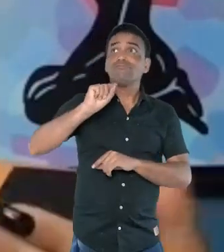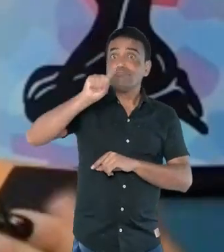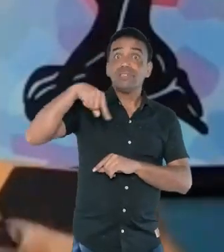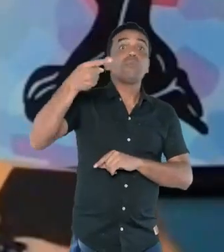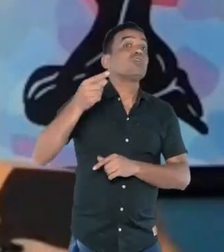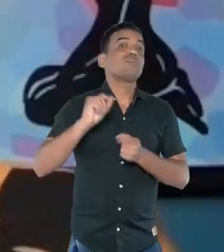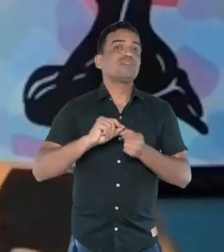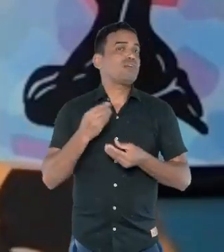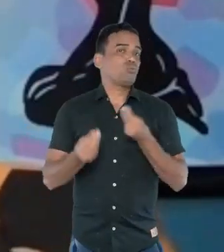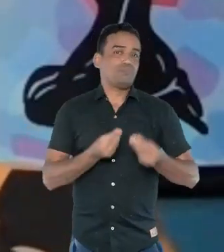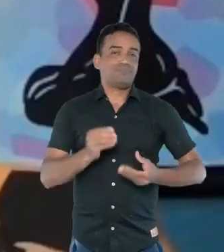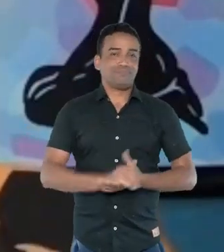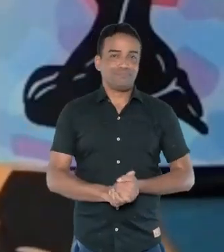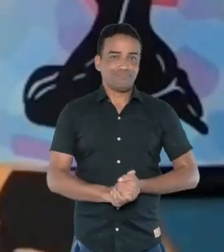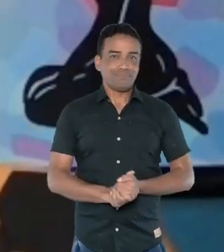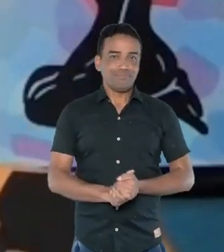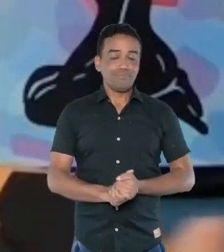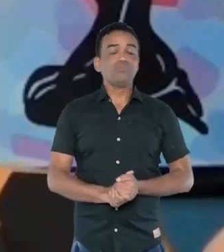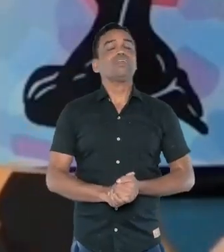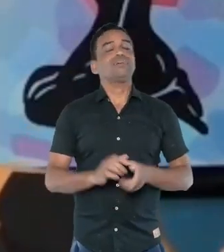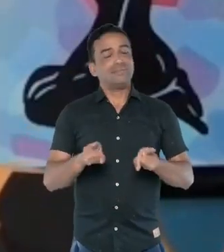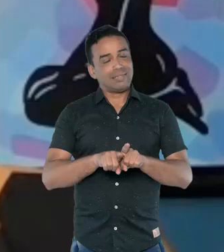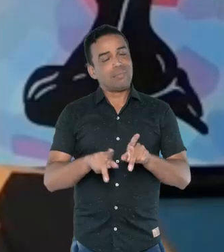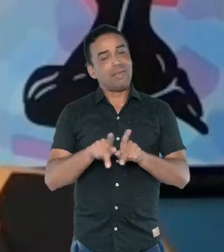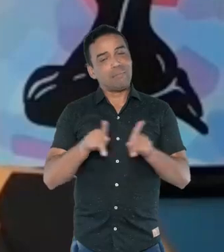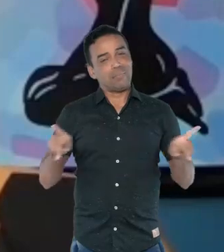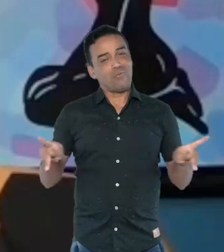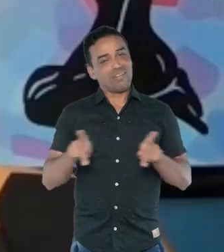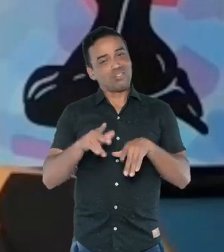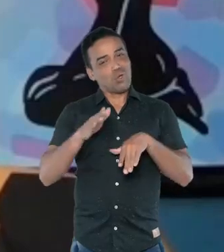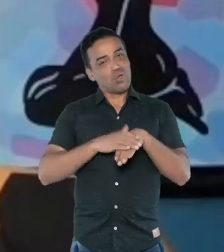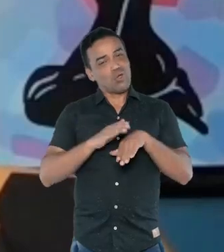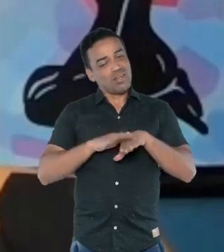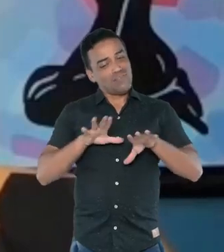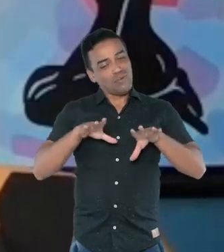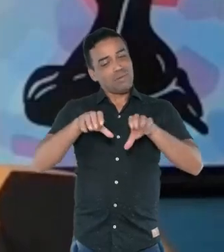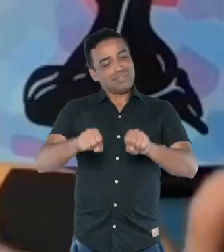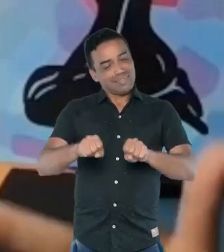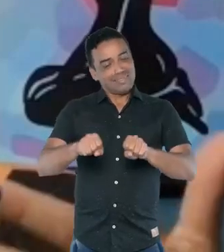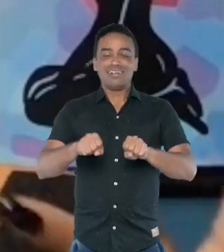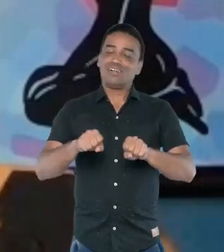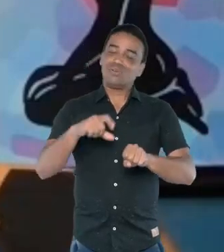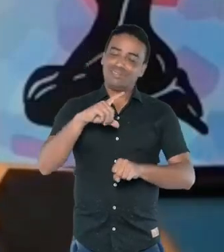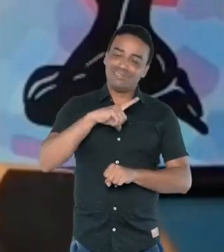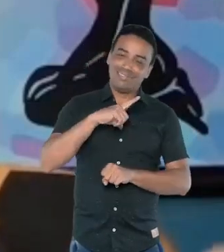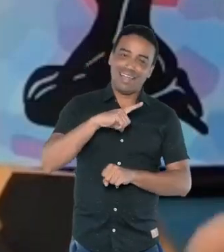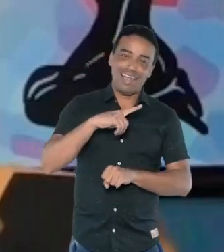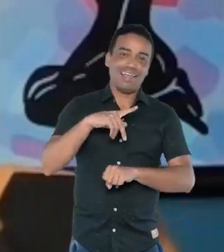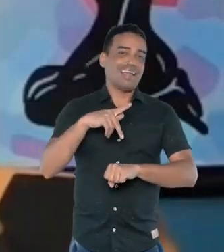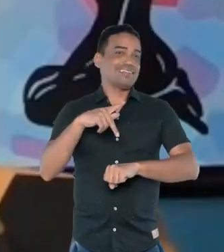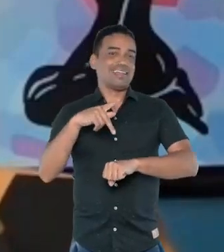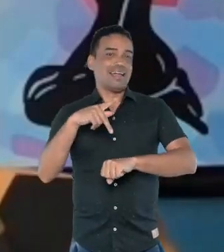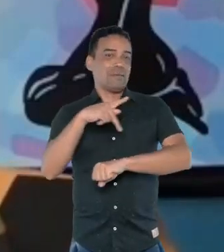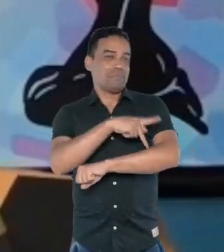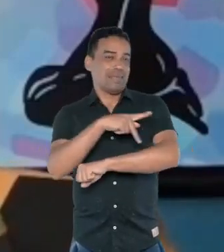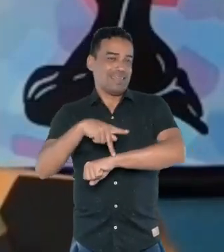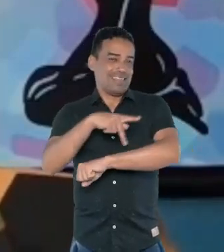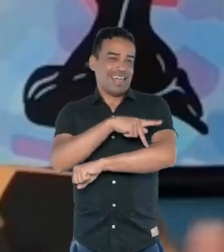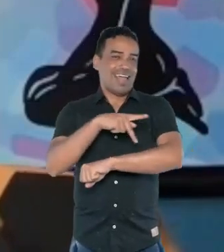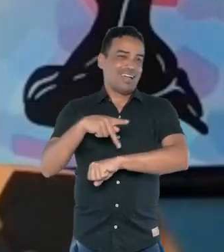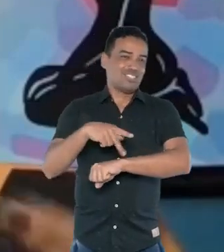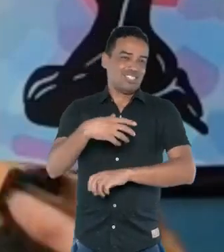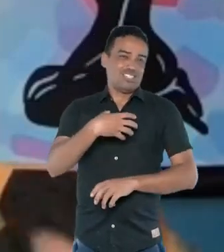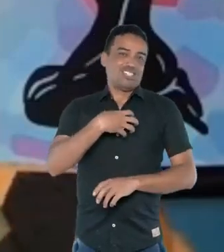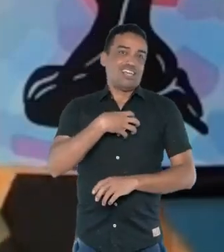fazer. E tem essa coisa da professoral, né? A professora tem né, tem esse lugar